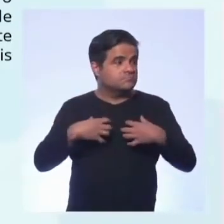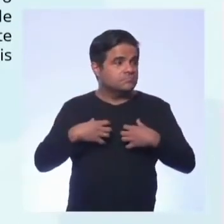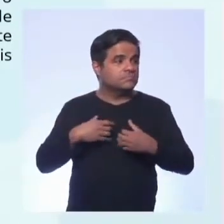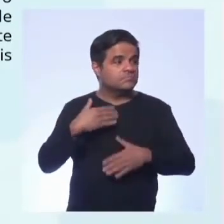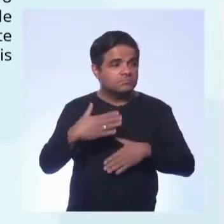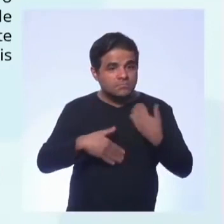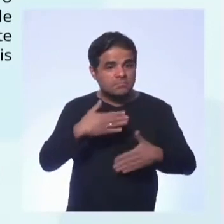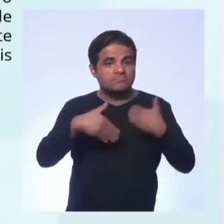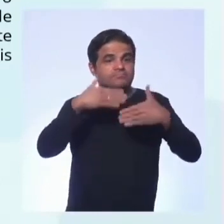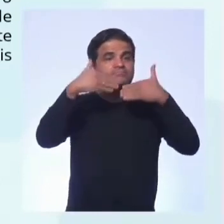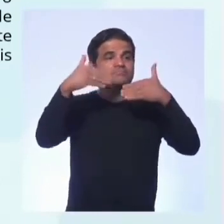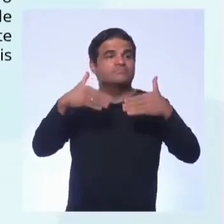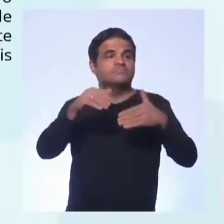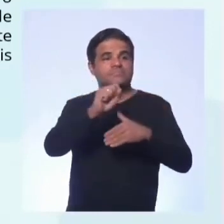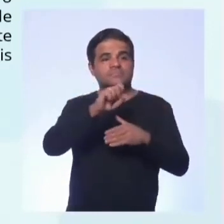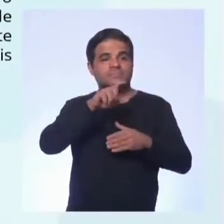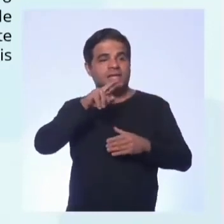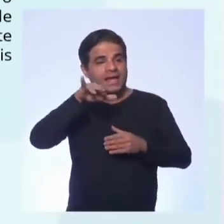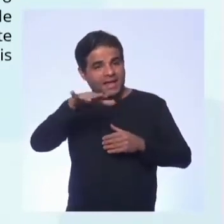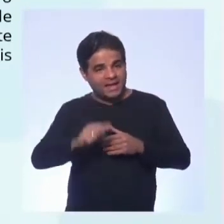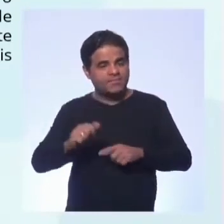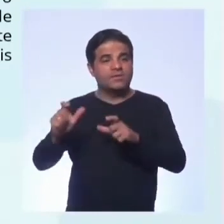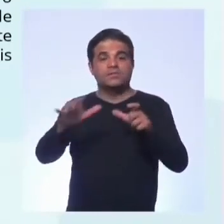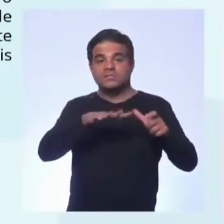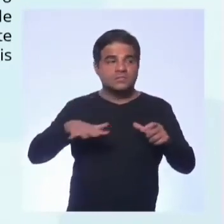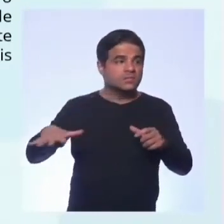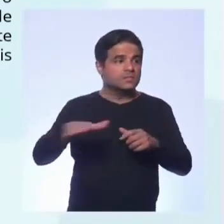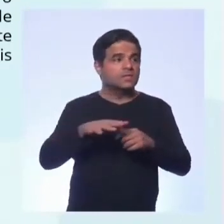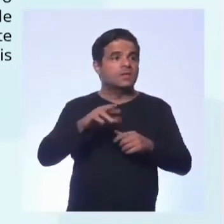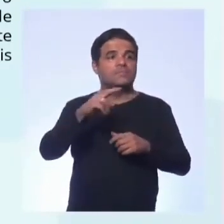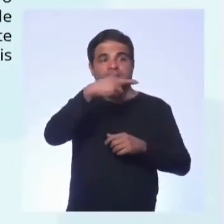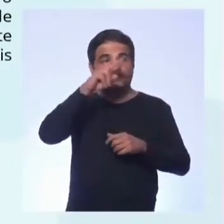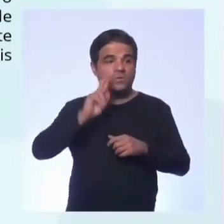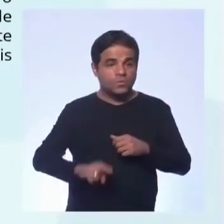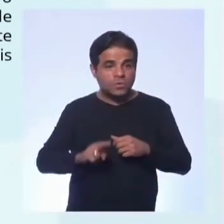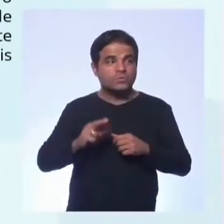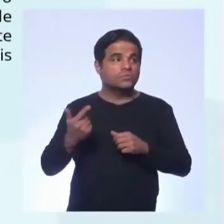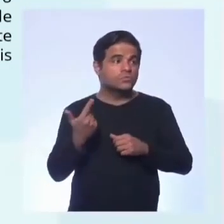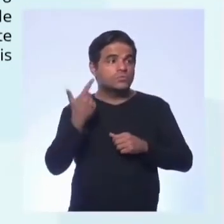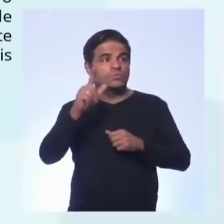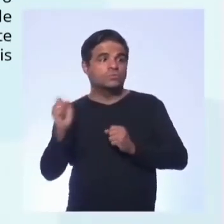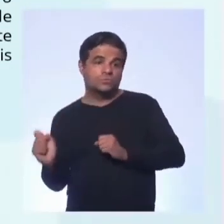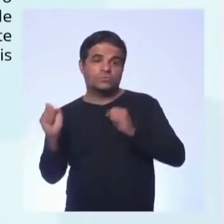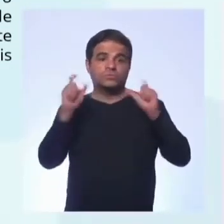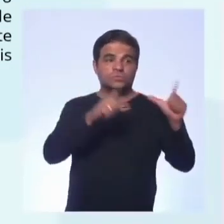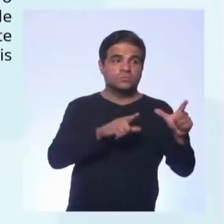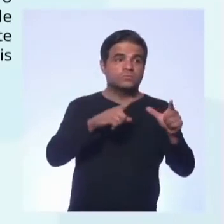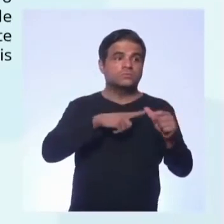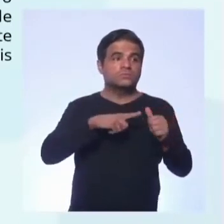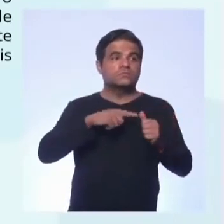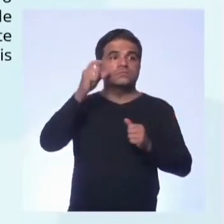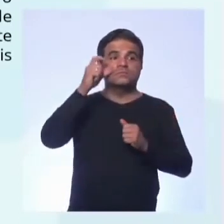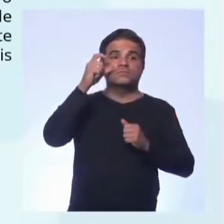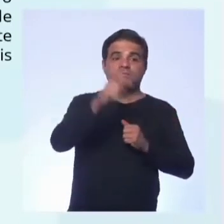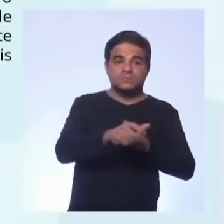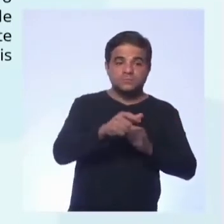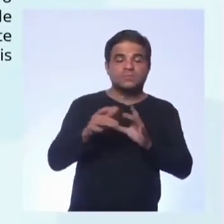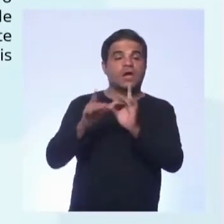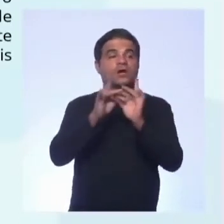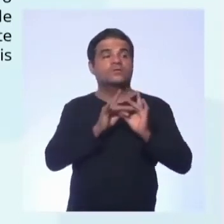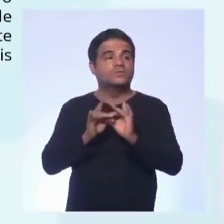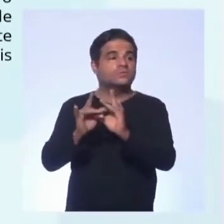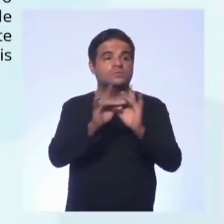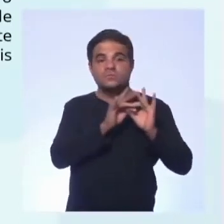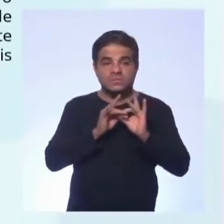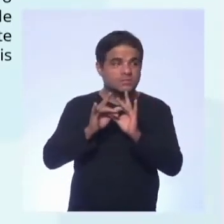esse crescimento da Sérvia na região. Mas a Rússia, do outro lado, eles tinham interesse na